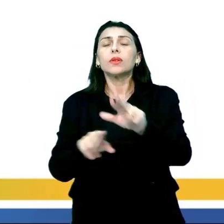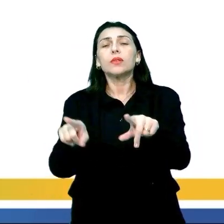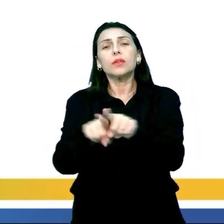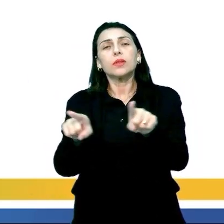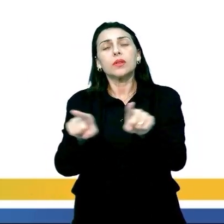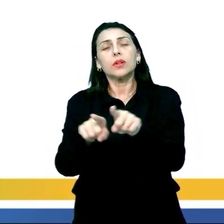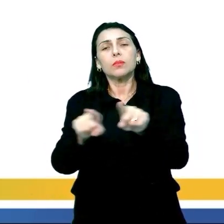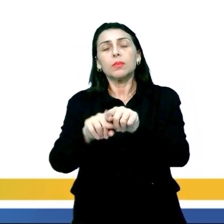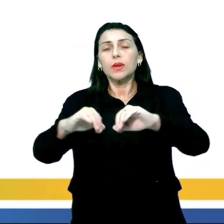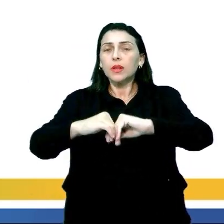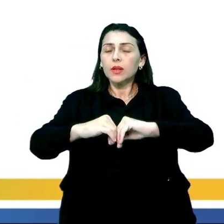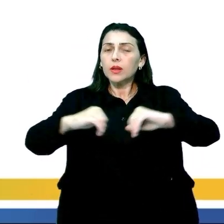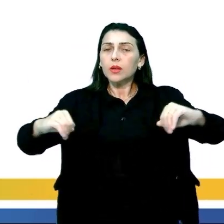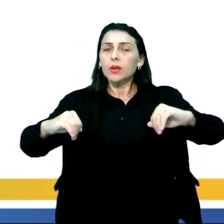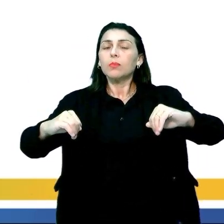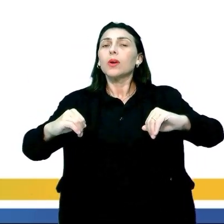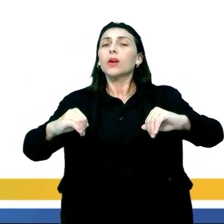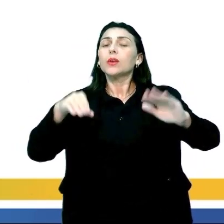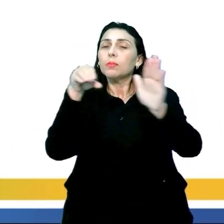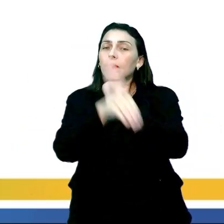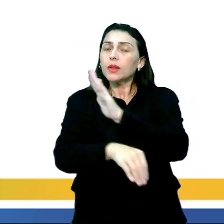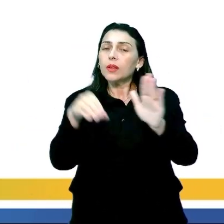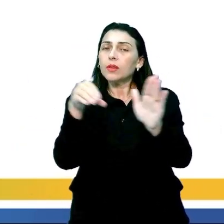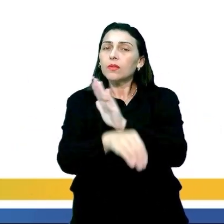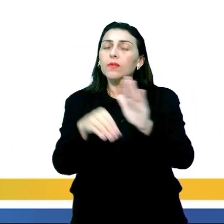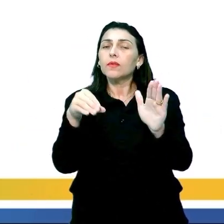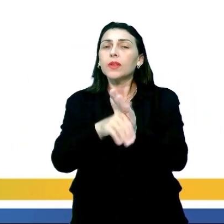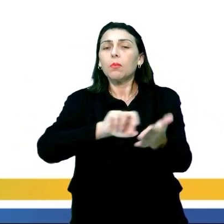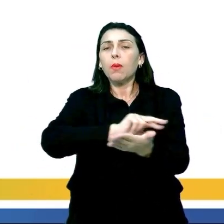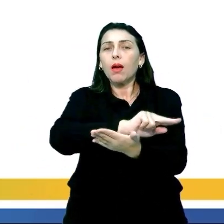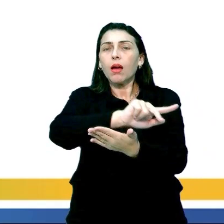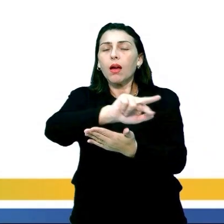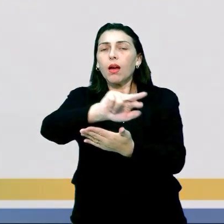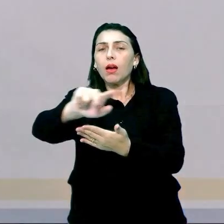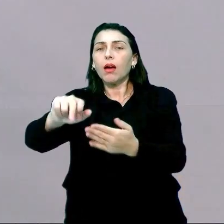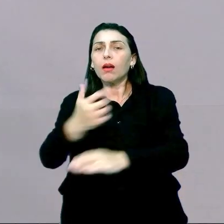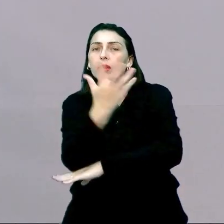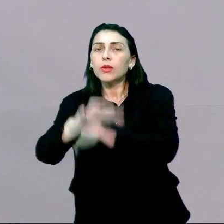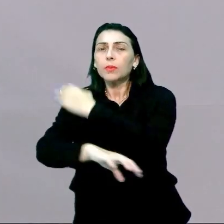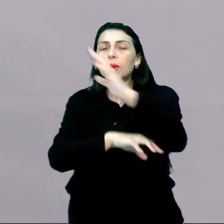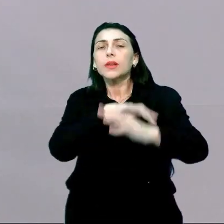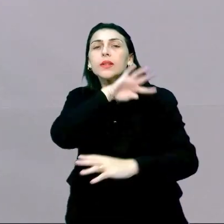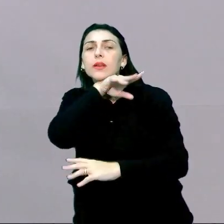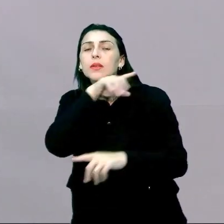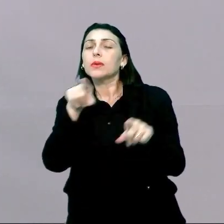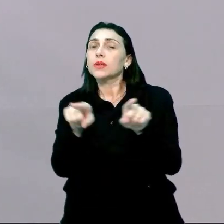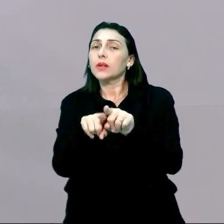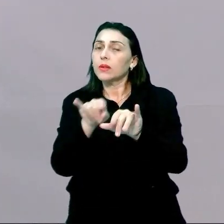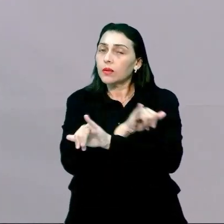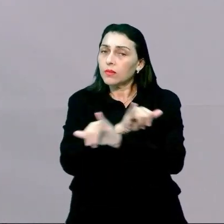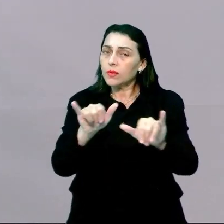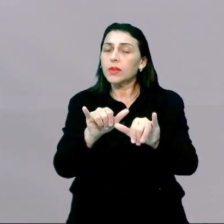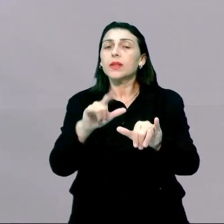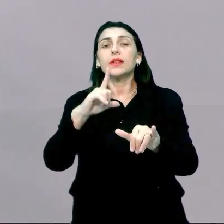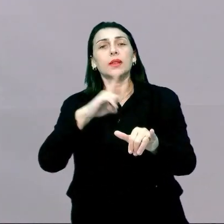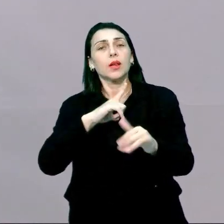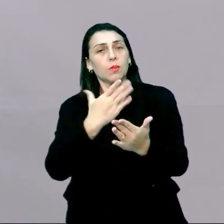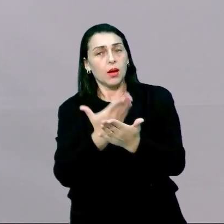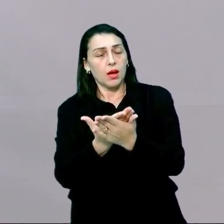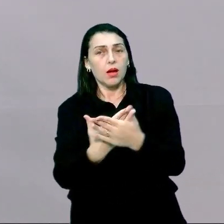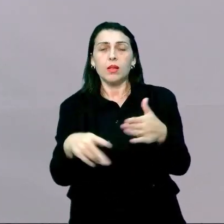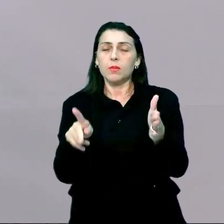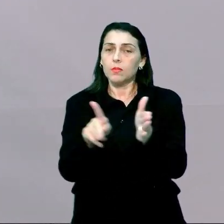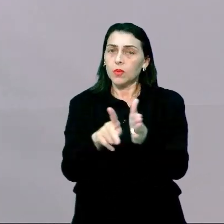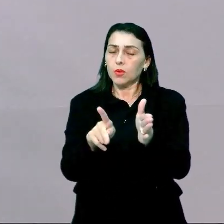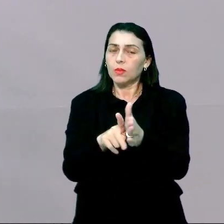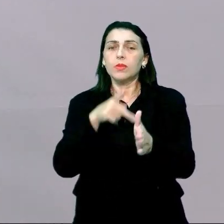também repartição de benefícios aí da biodiversidade. Só a nível de informação, nós vamos ter uma aula específica